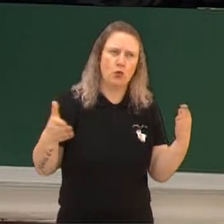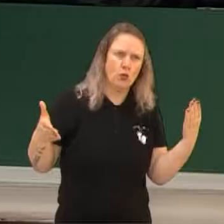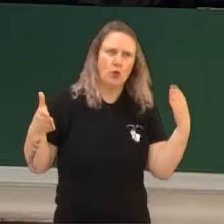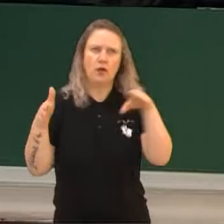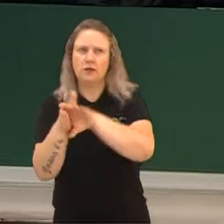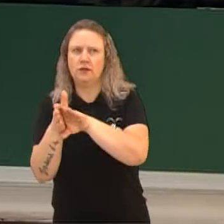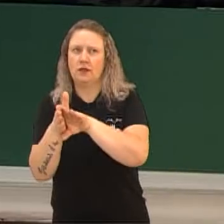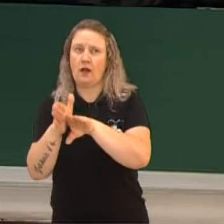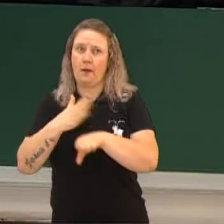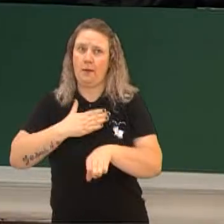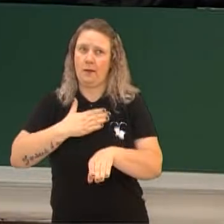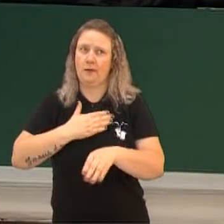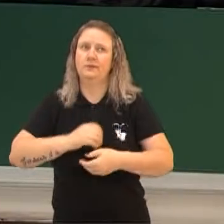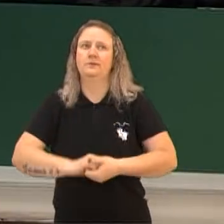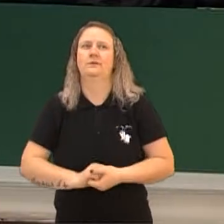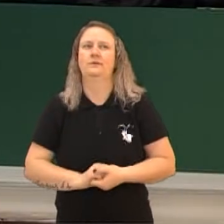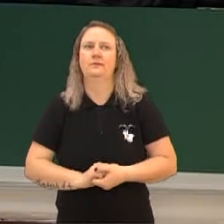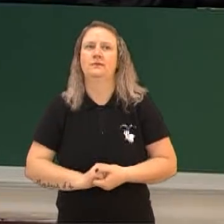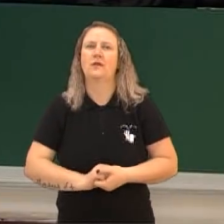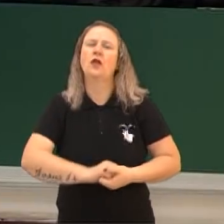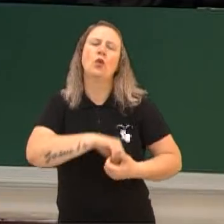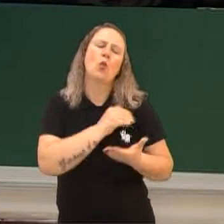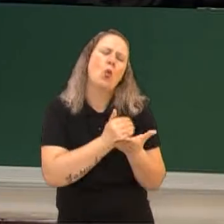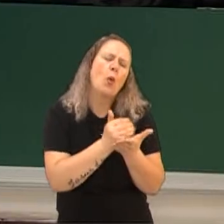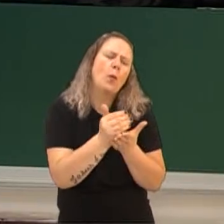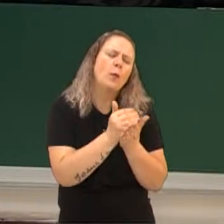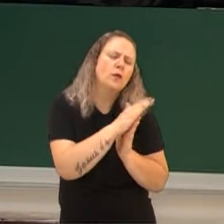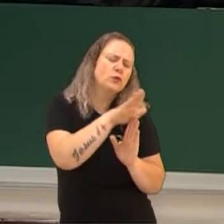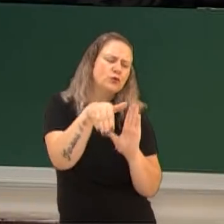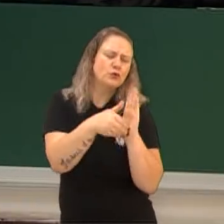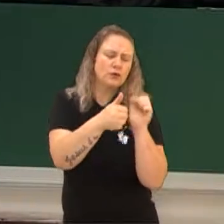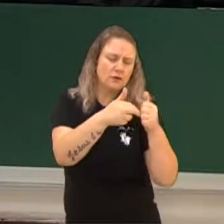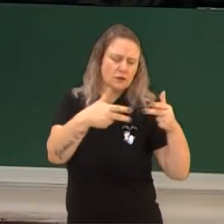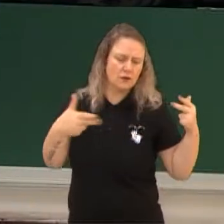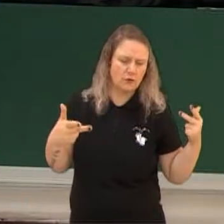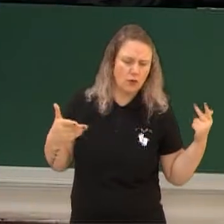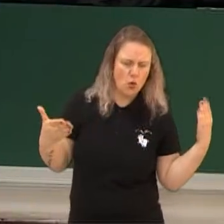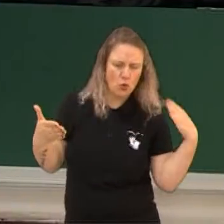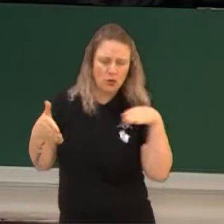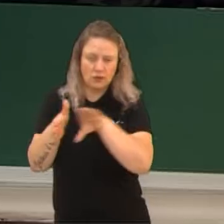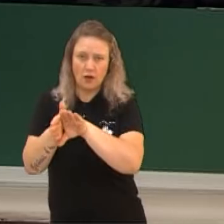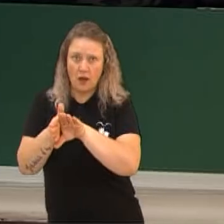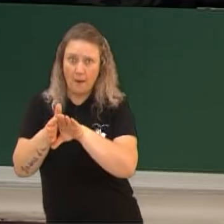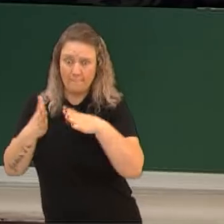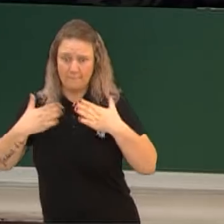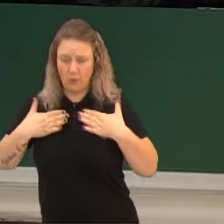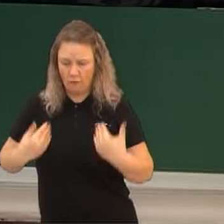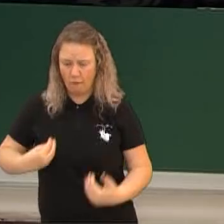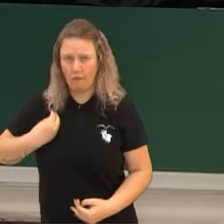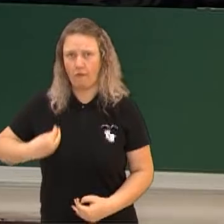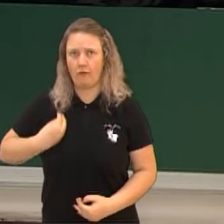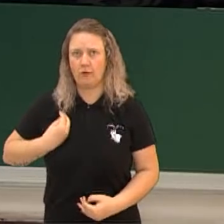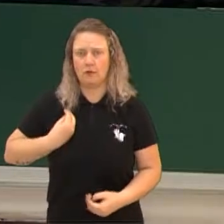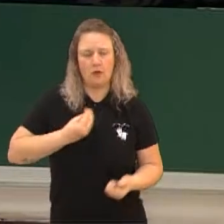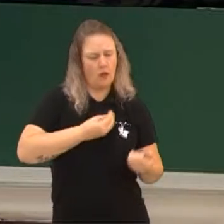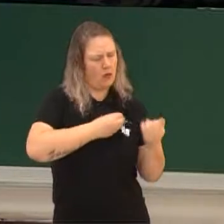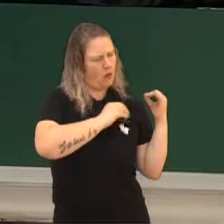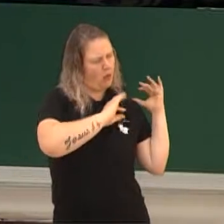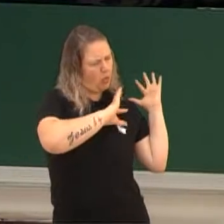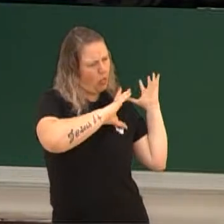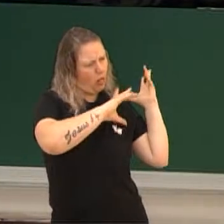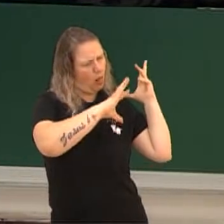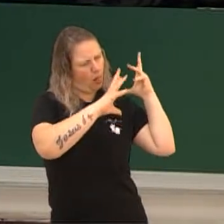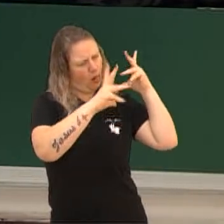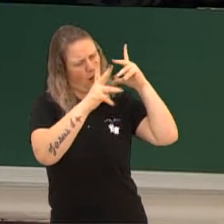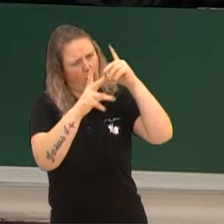aí do coletivo, mas uma memória até de sangue, dos antepassados dele. E, ou seja,